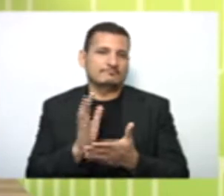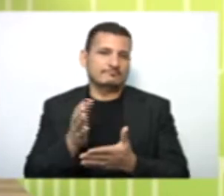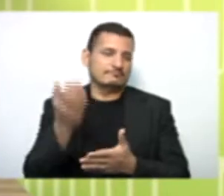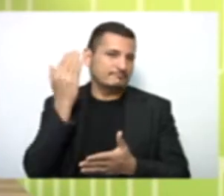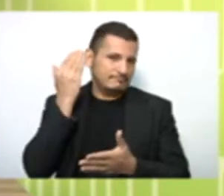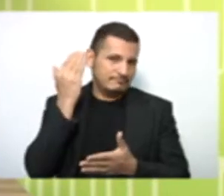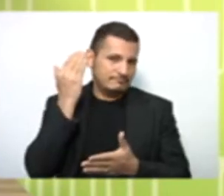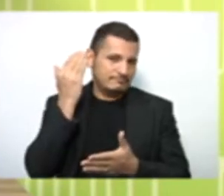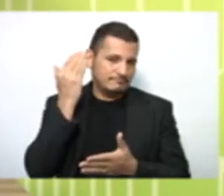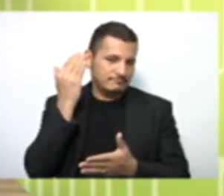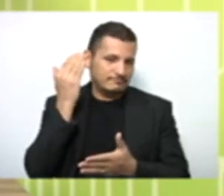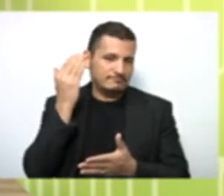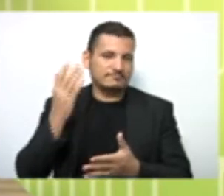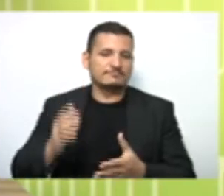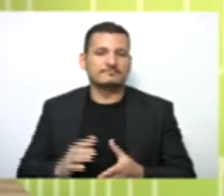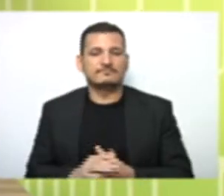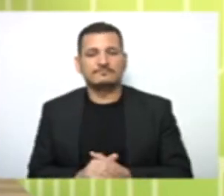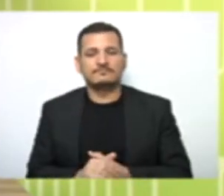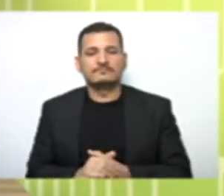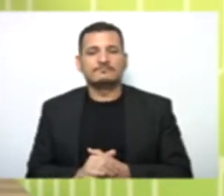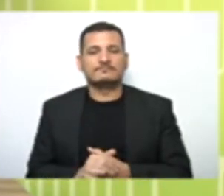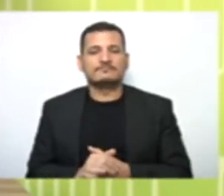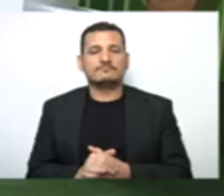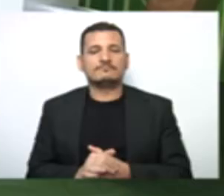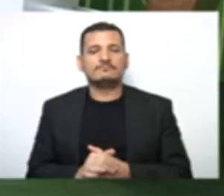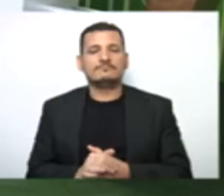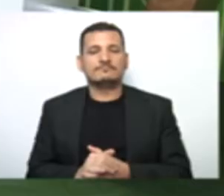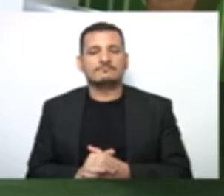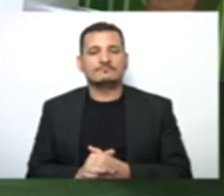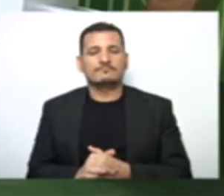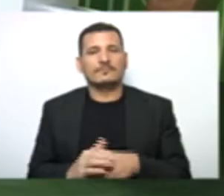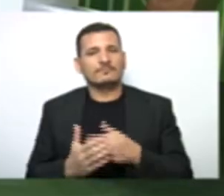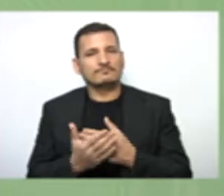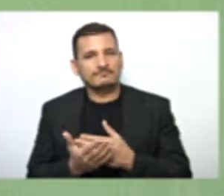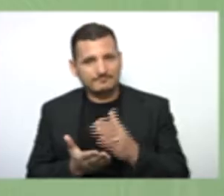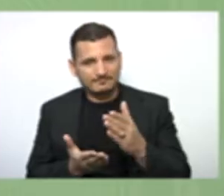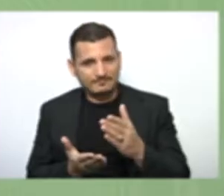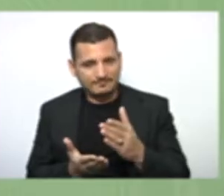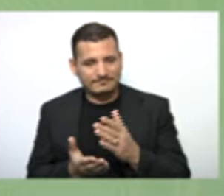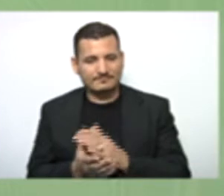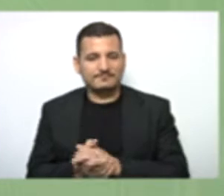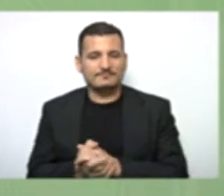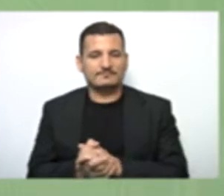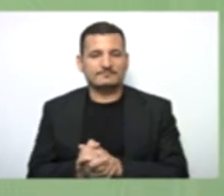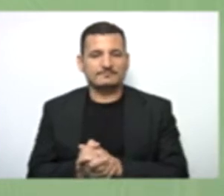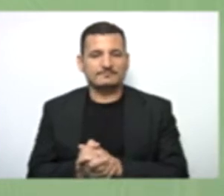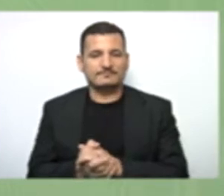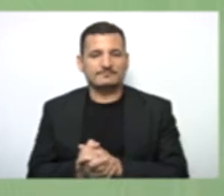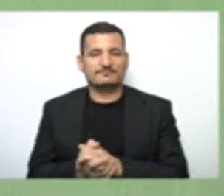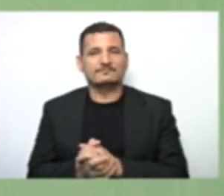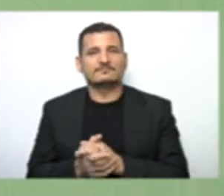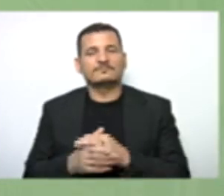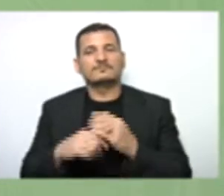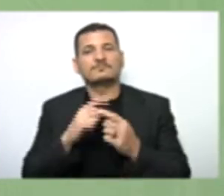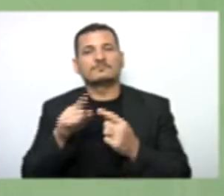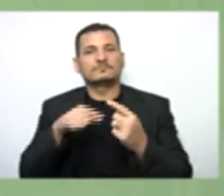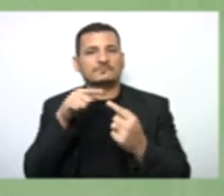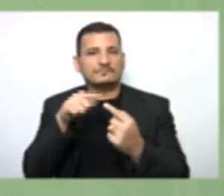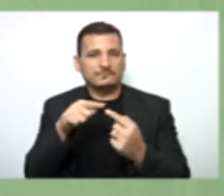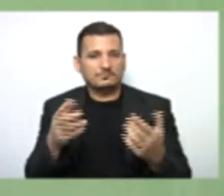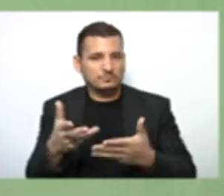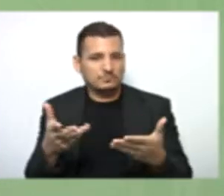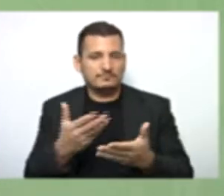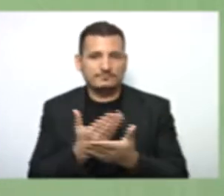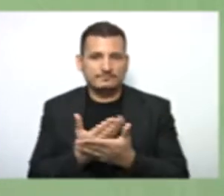pouquinho nas aulas anteriores. Vamos começar, professora? Sim, vamos começar, dar Vamos início lá. à nossa aula. Muito bem. Vamos falar dos objetivos dessa